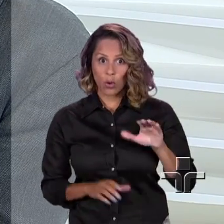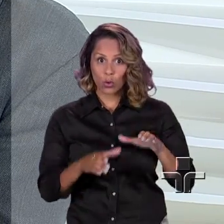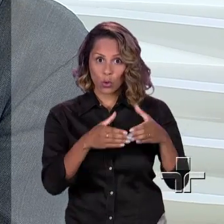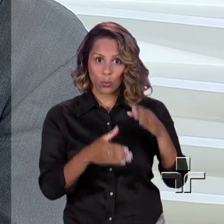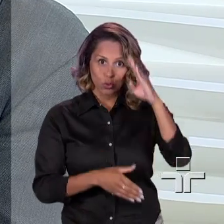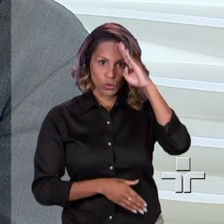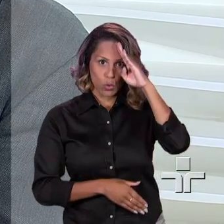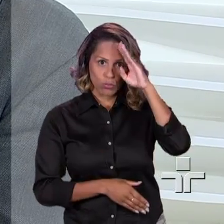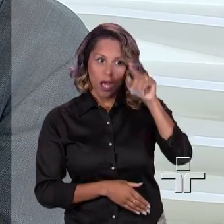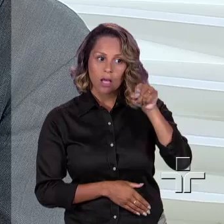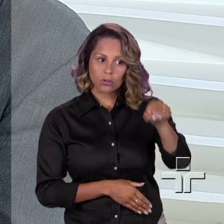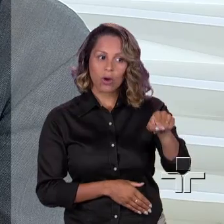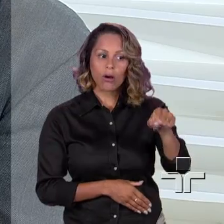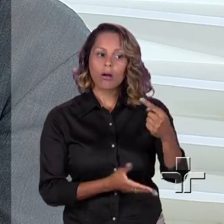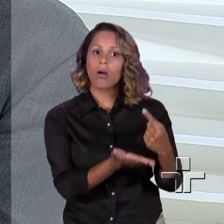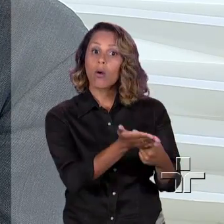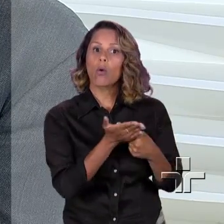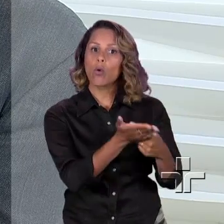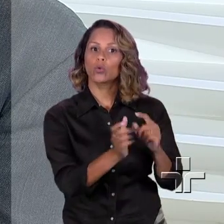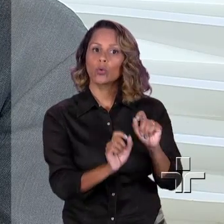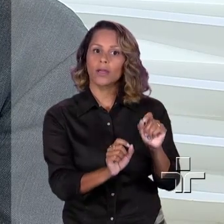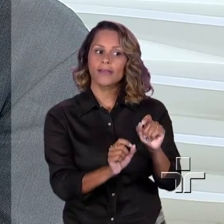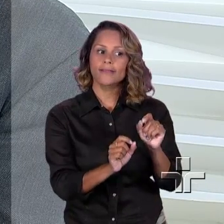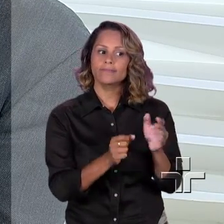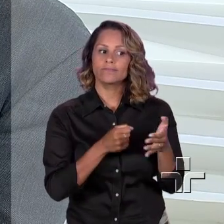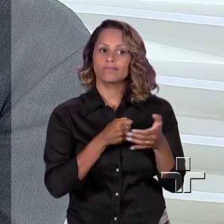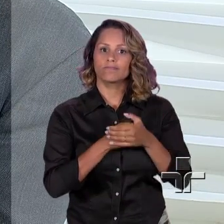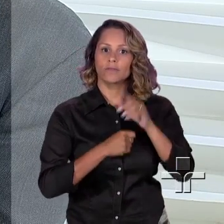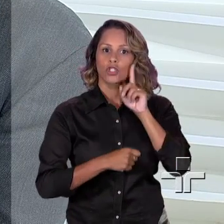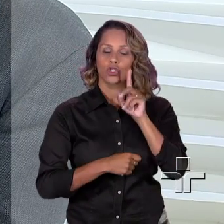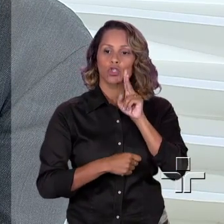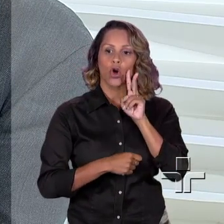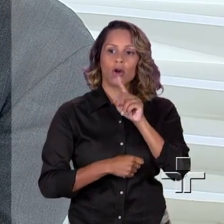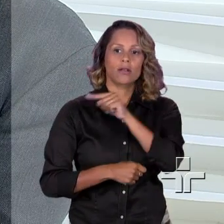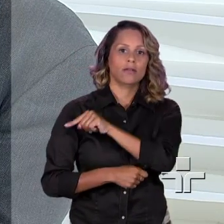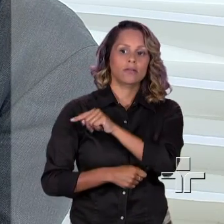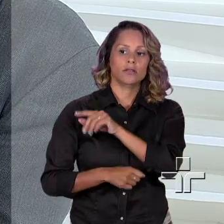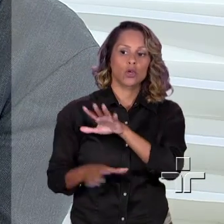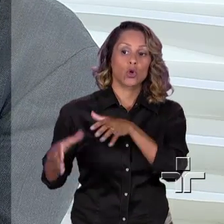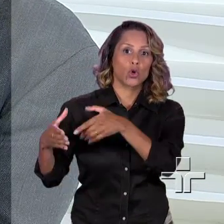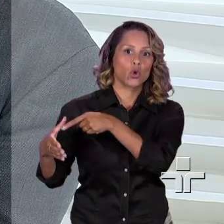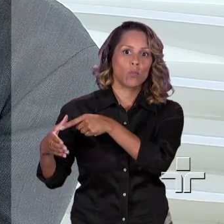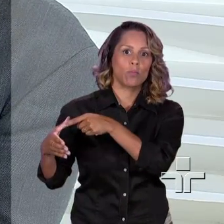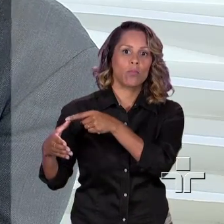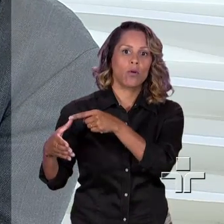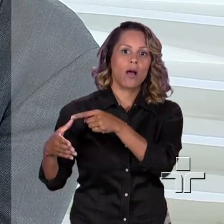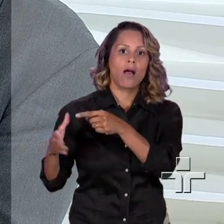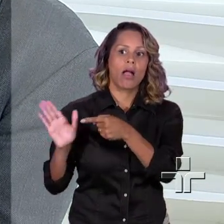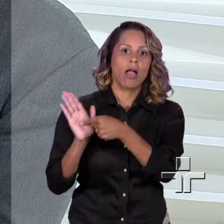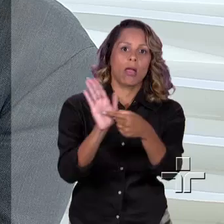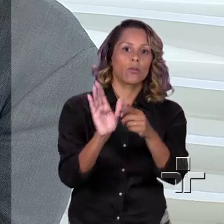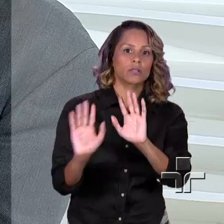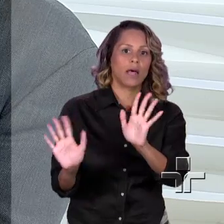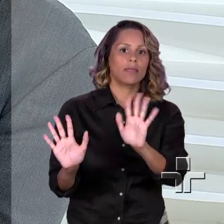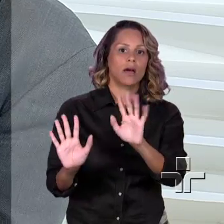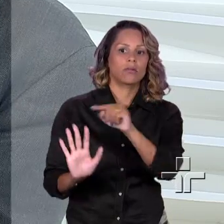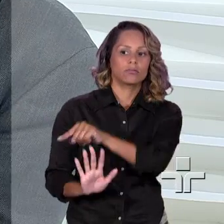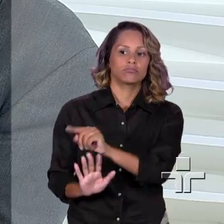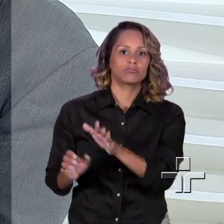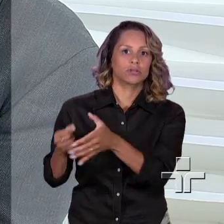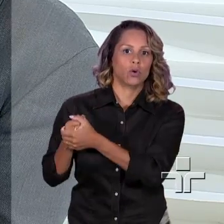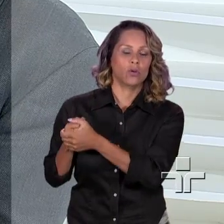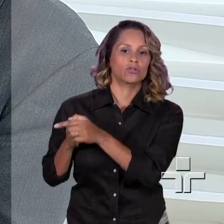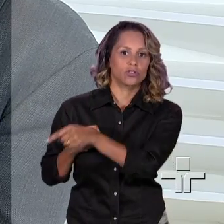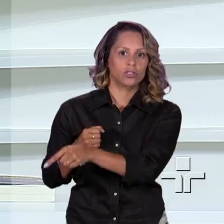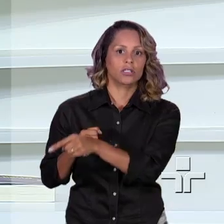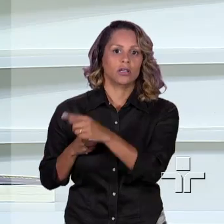que fizeram um acordo de não revelar eles para as forças e poder tentar sair, passar as barreiras.